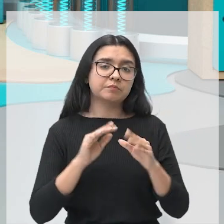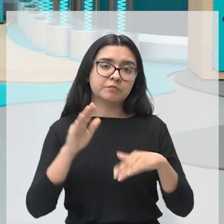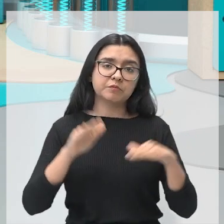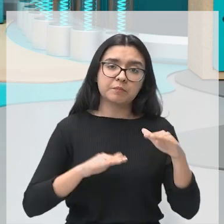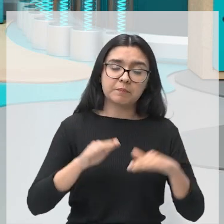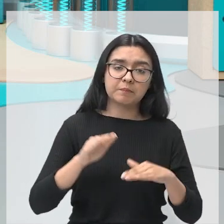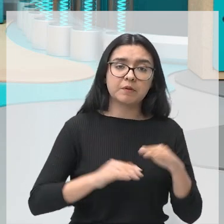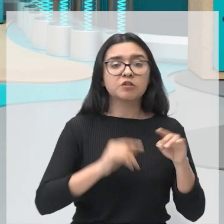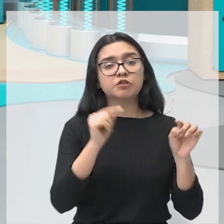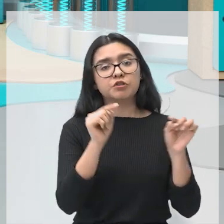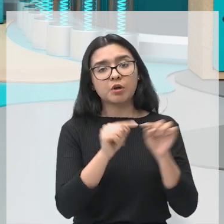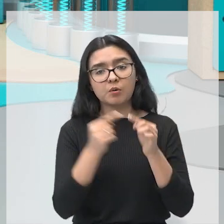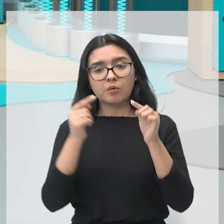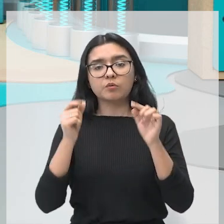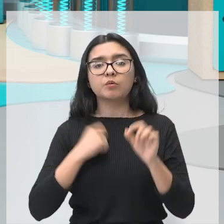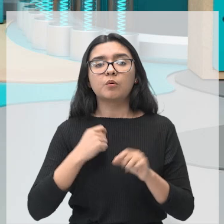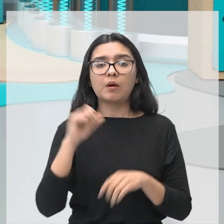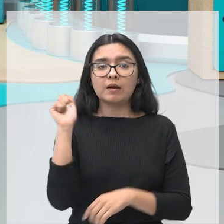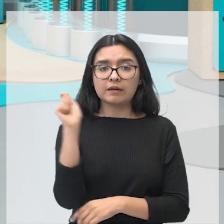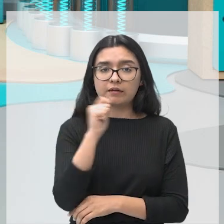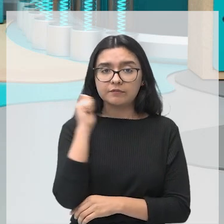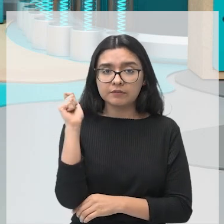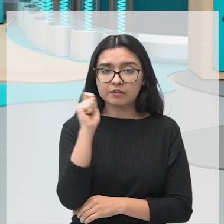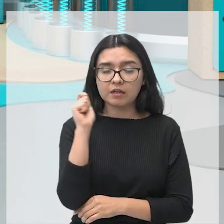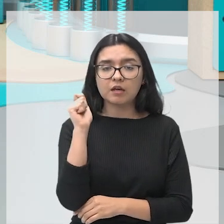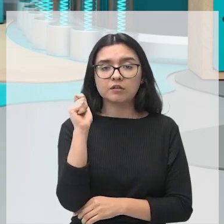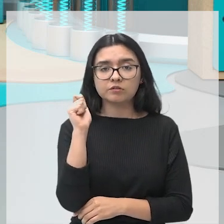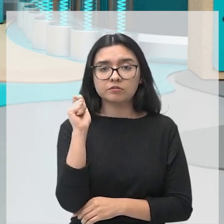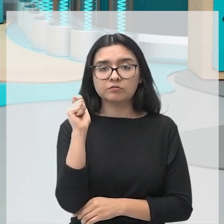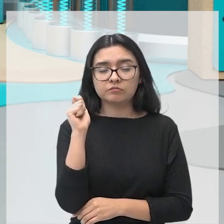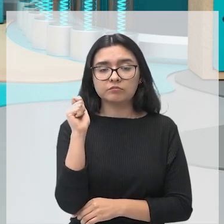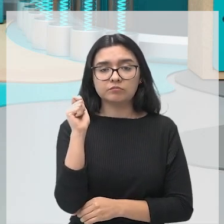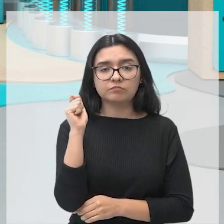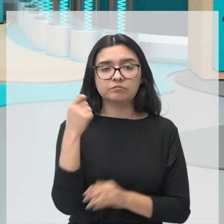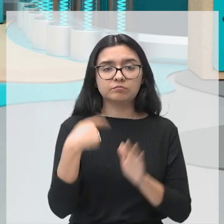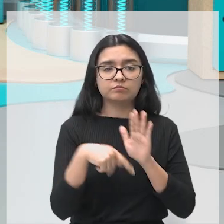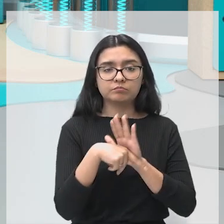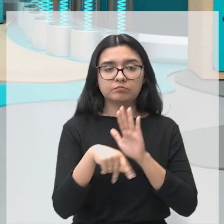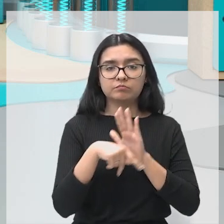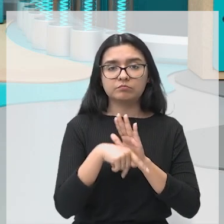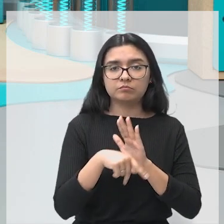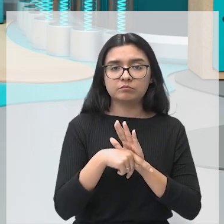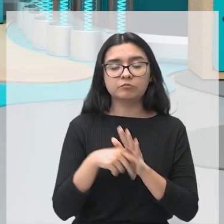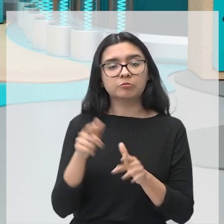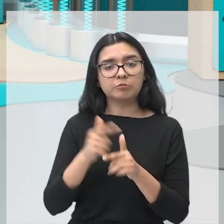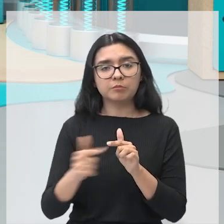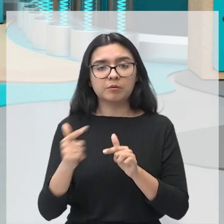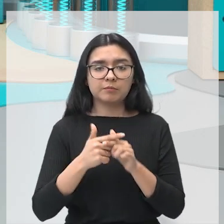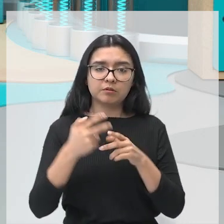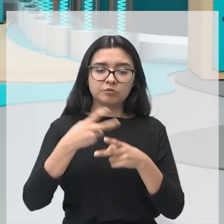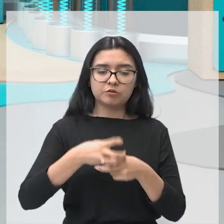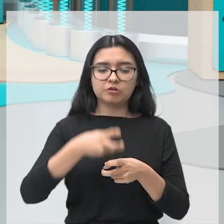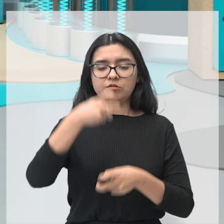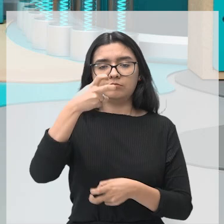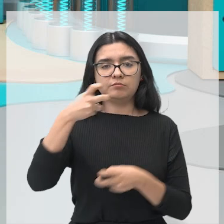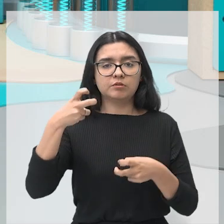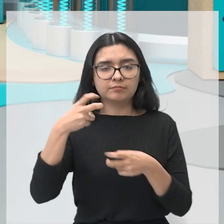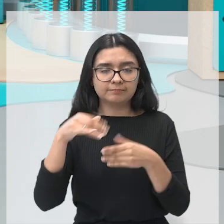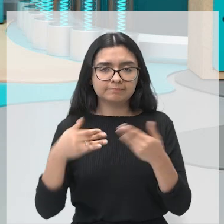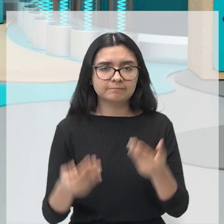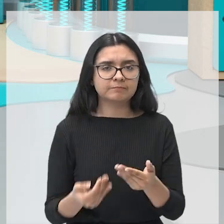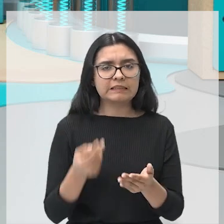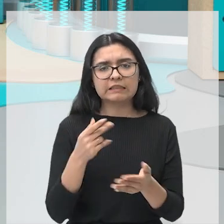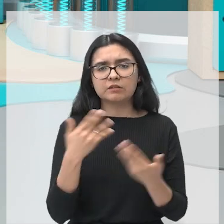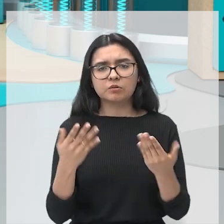o grau do desvio ou a existência de lesões já instaladas no seu corpo. E aí não quer dizer que